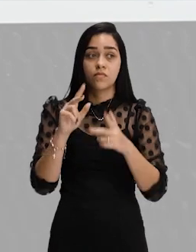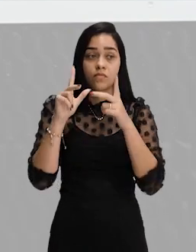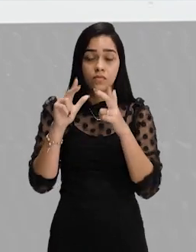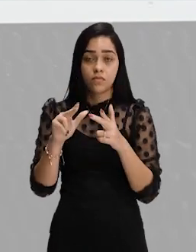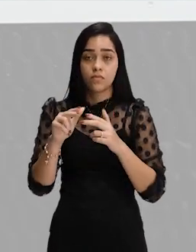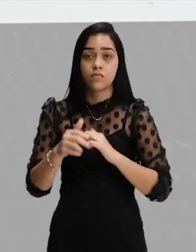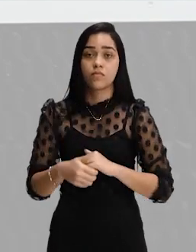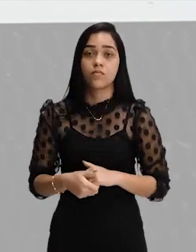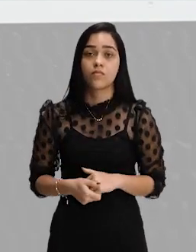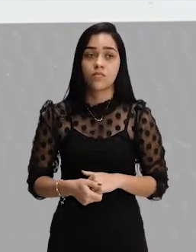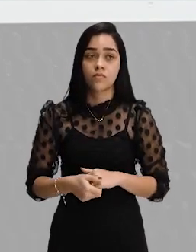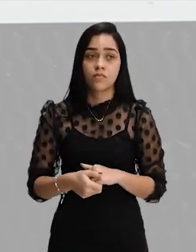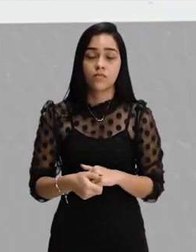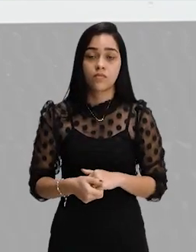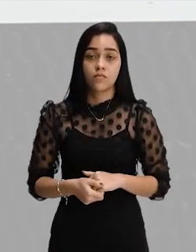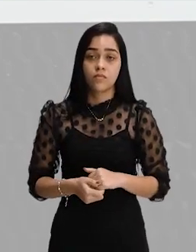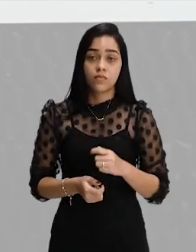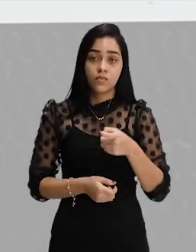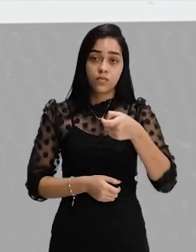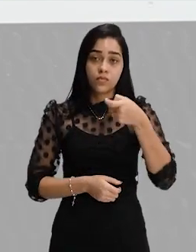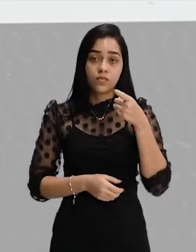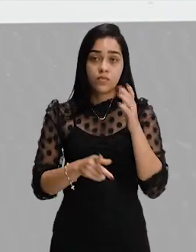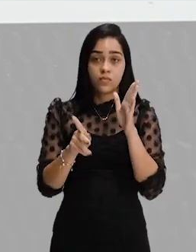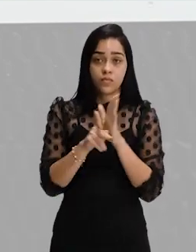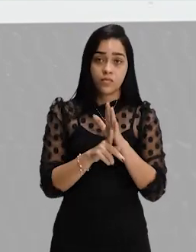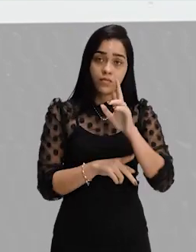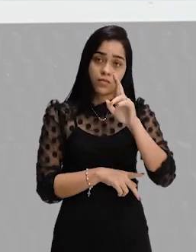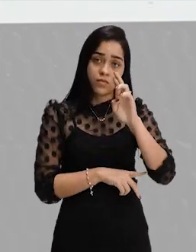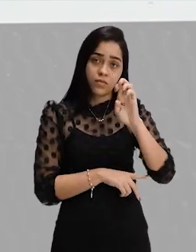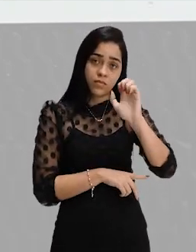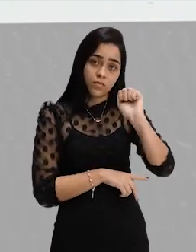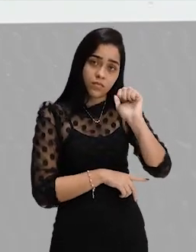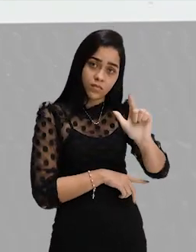mesma. Solução x pertencente aos reais.